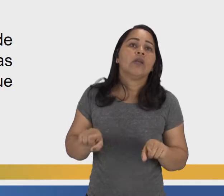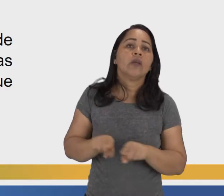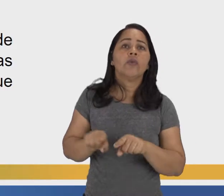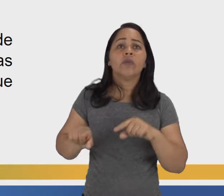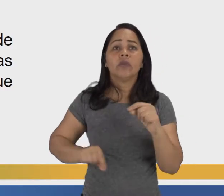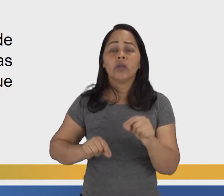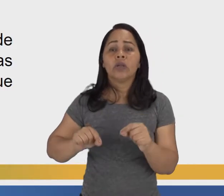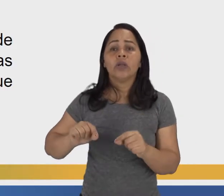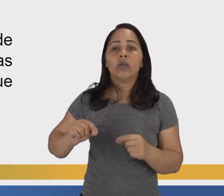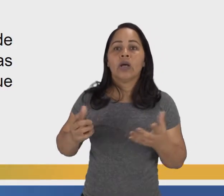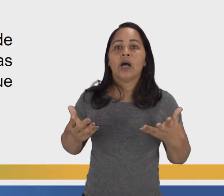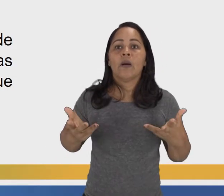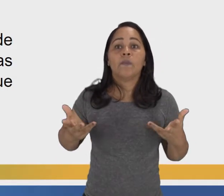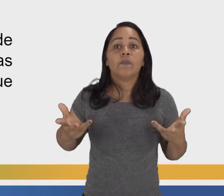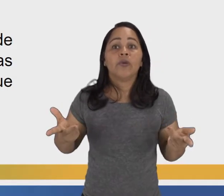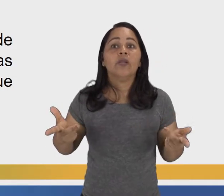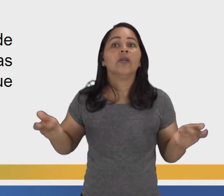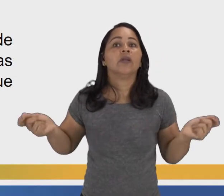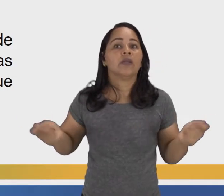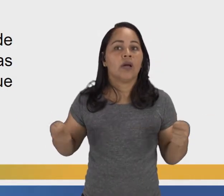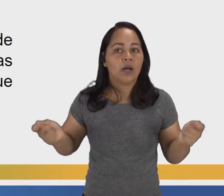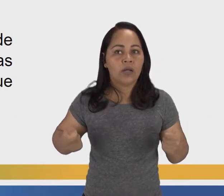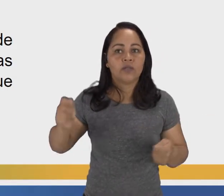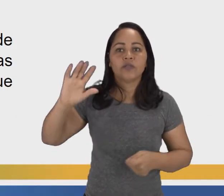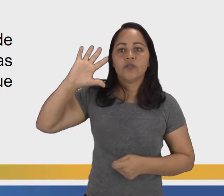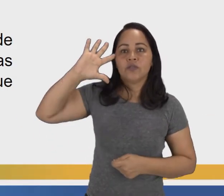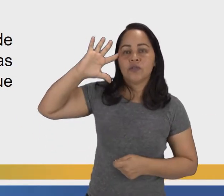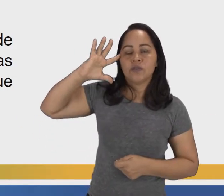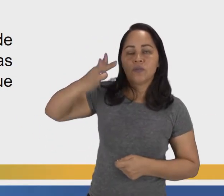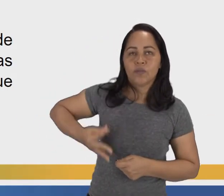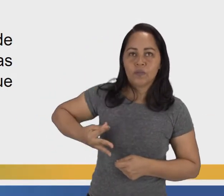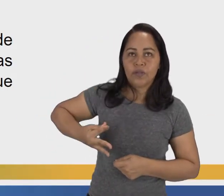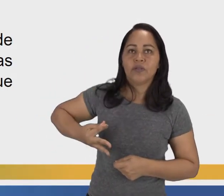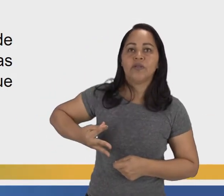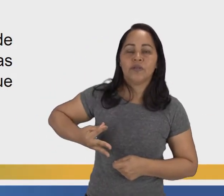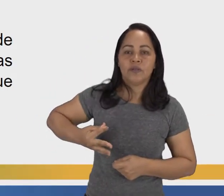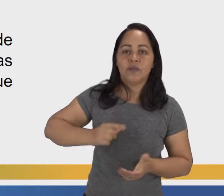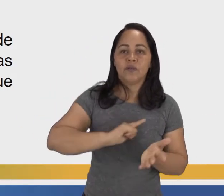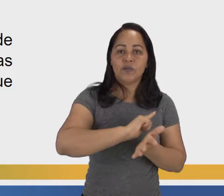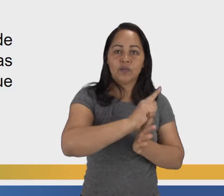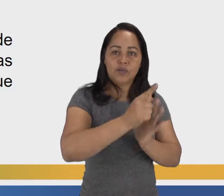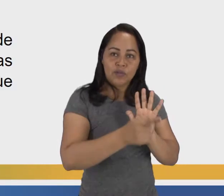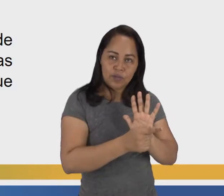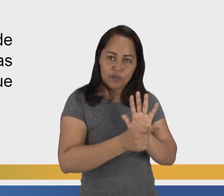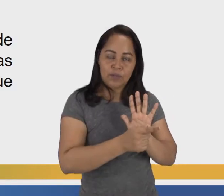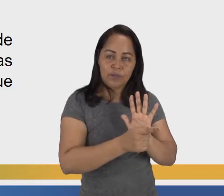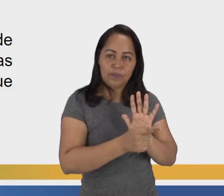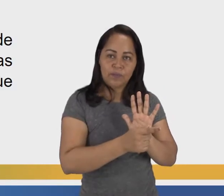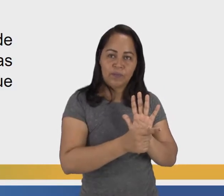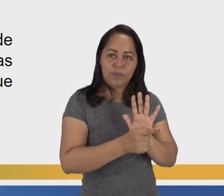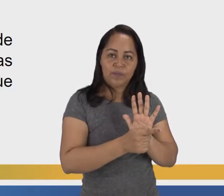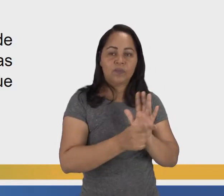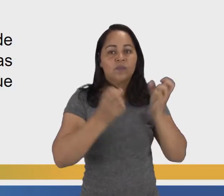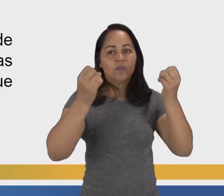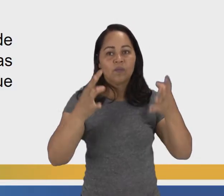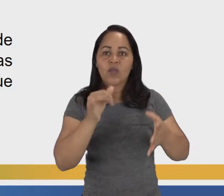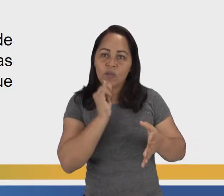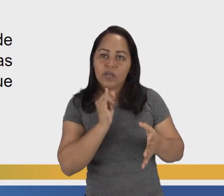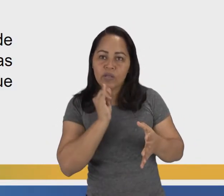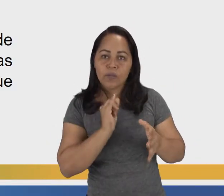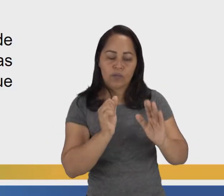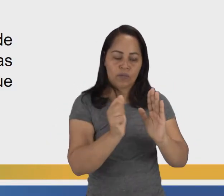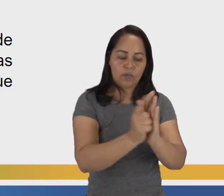permite reconhecer diferentes gêneros do discurso em cada esfera de atividade. Por exemplo, na esfera